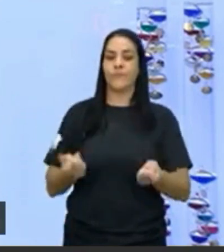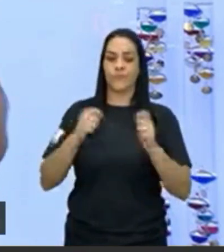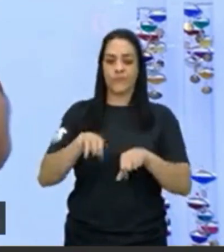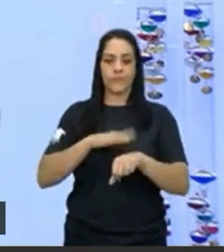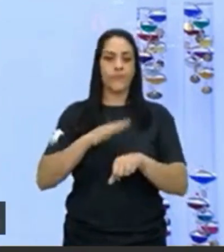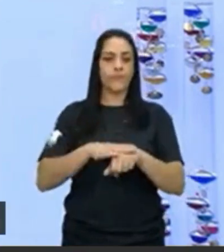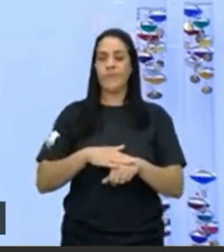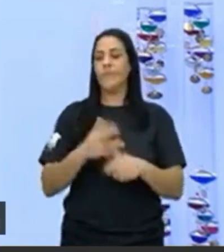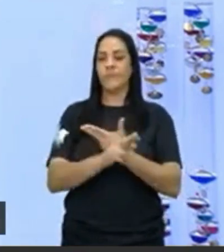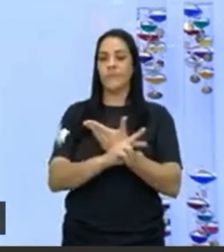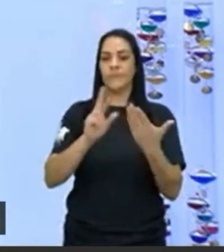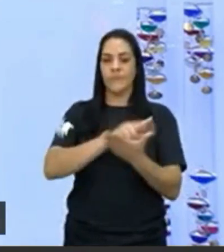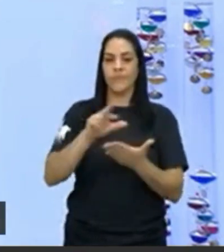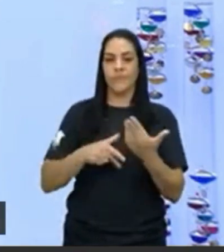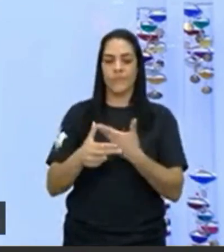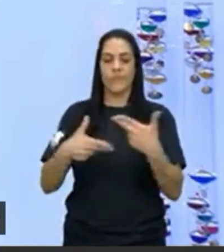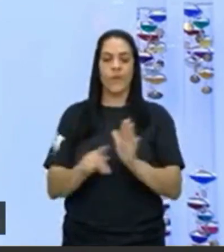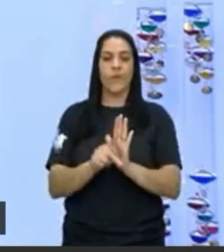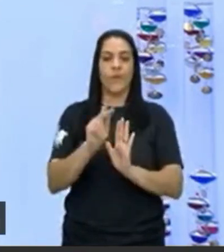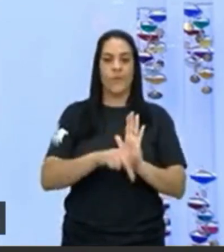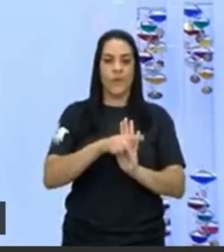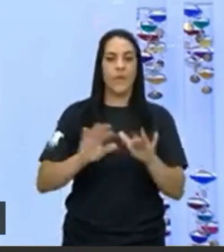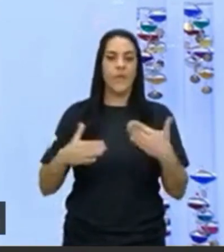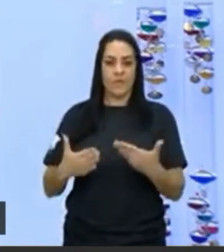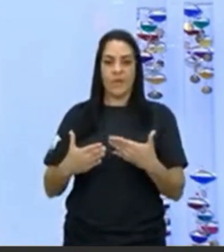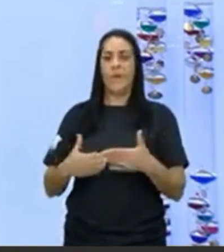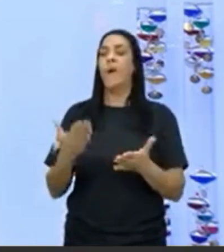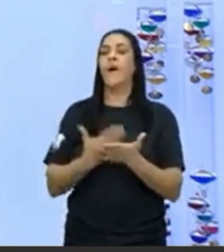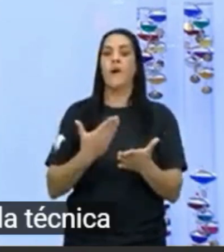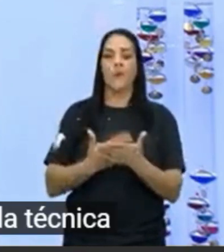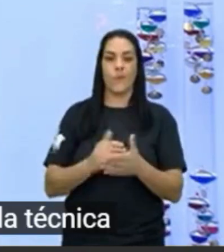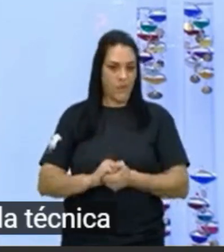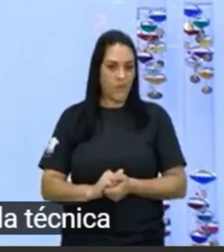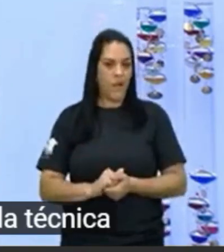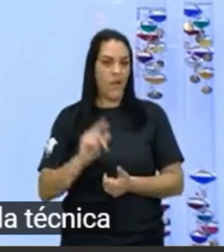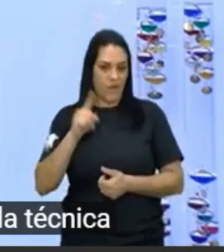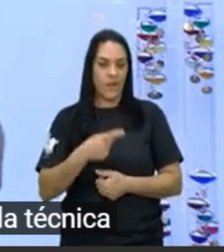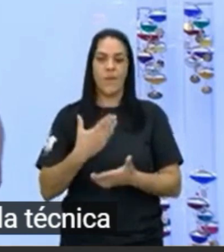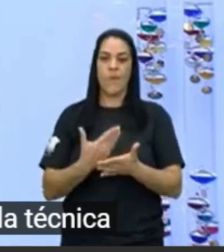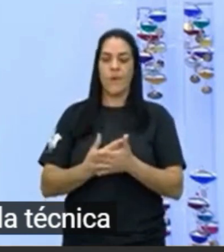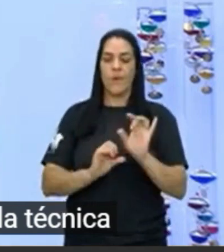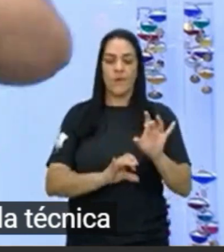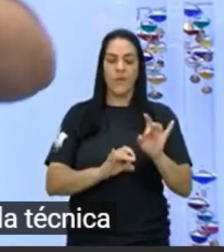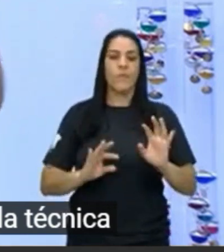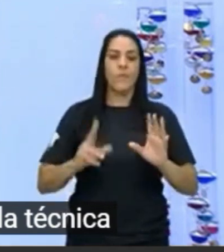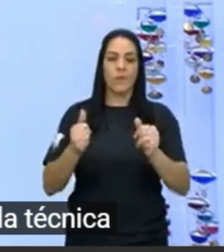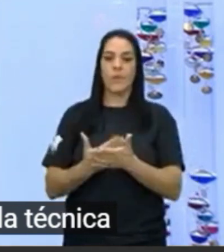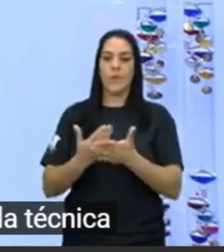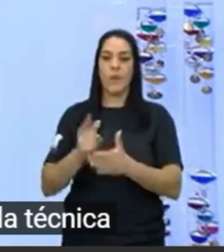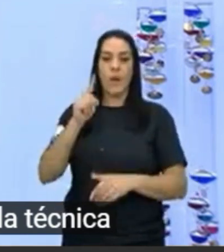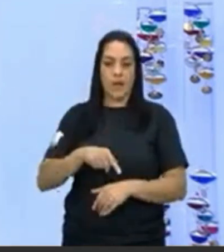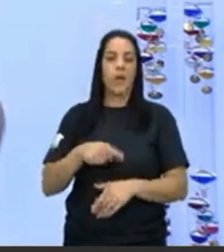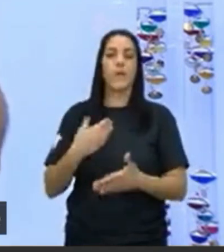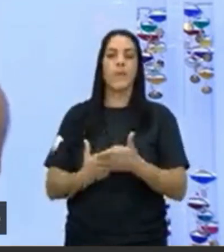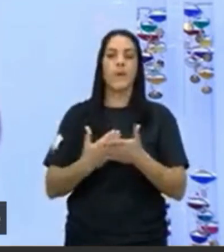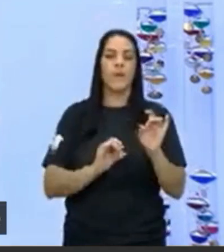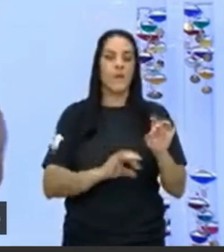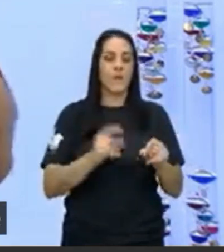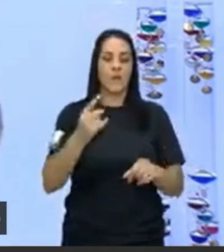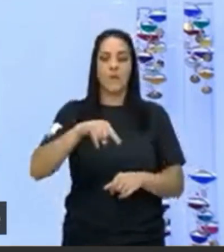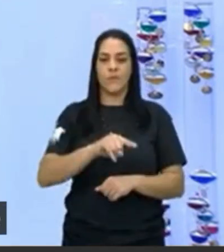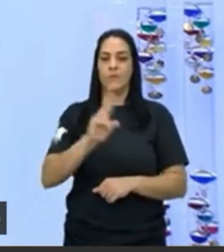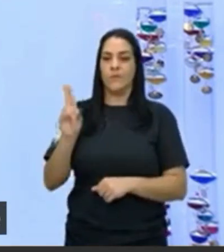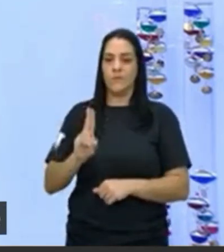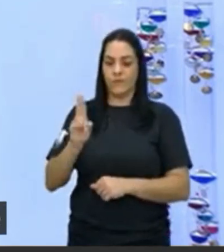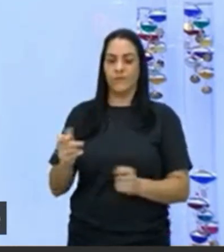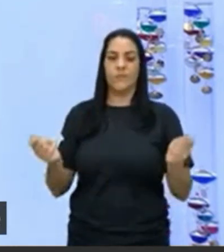eles podem fazer upgrades nos próprios projetos. Então essa aula, não vai ser uma aula tão técnica para os alunos. É uma aula técnica que você